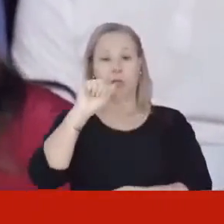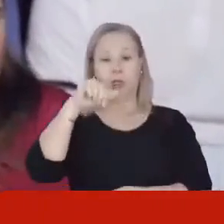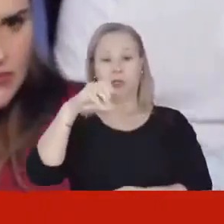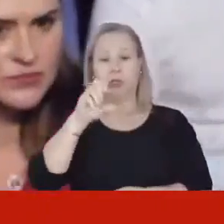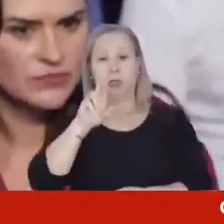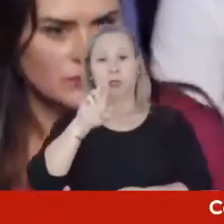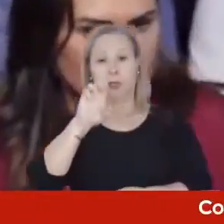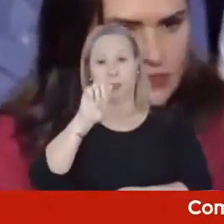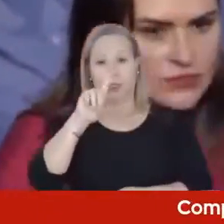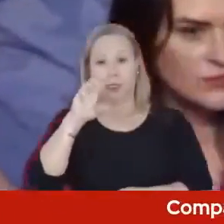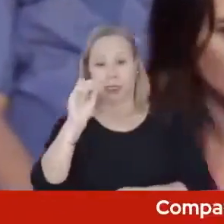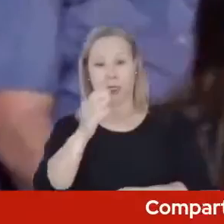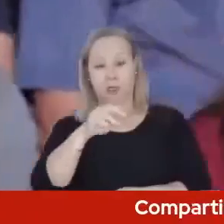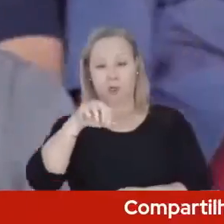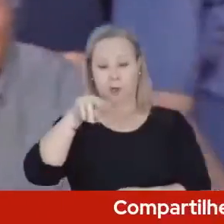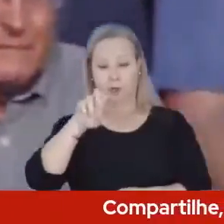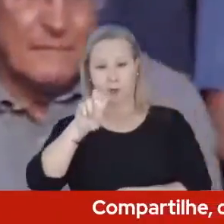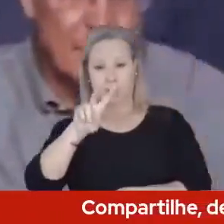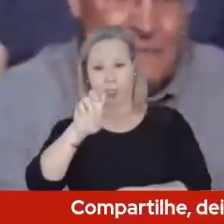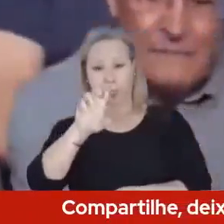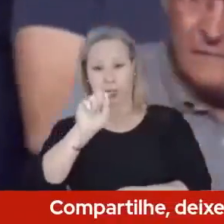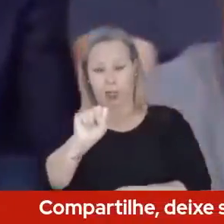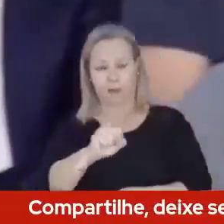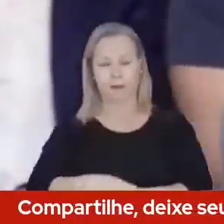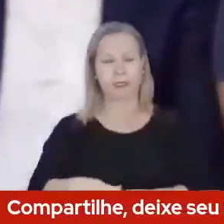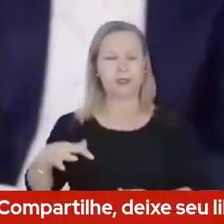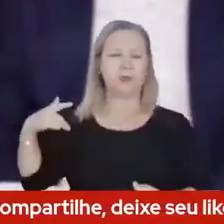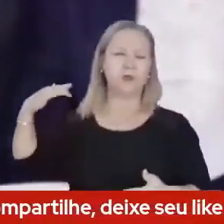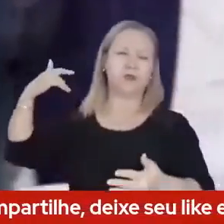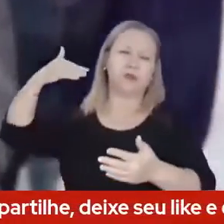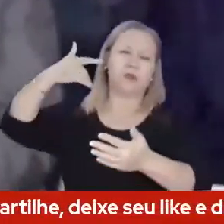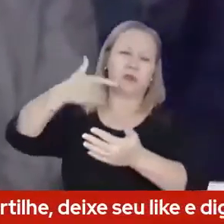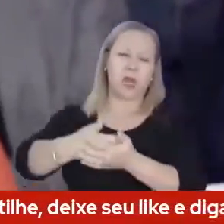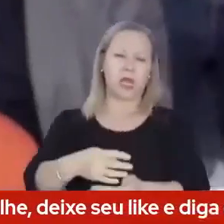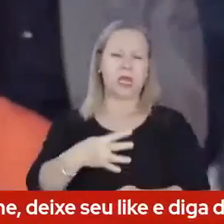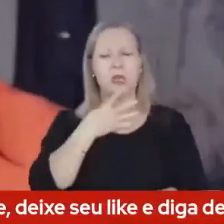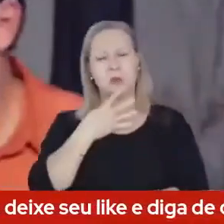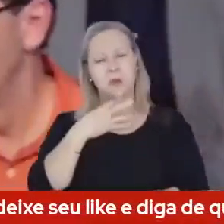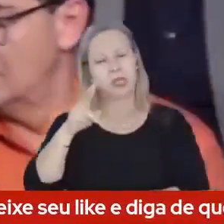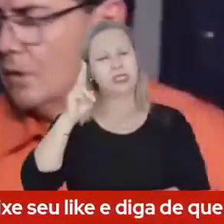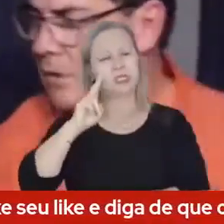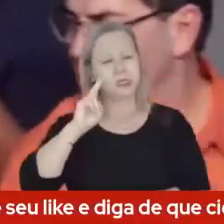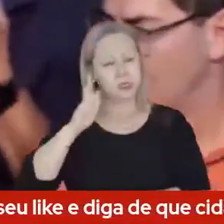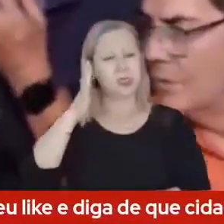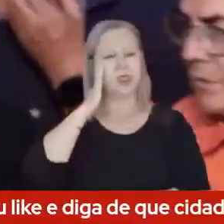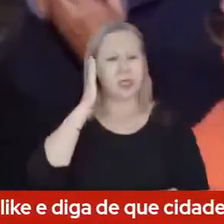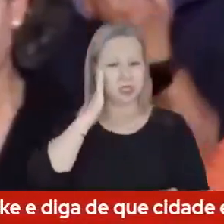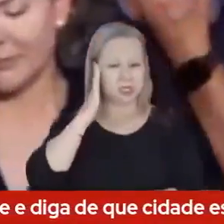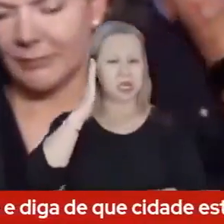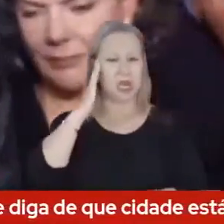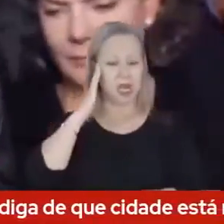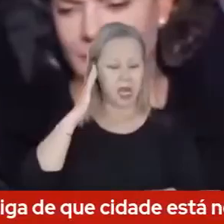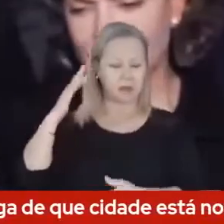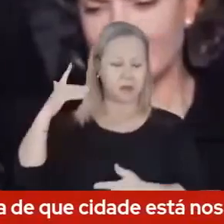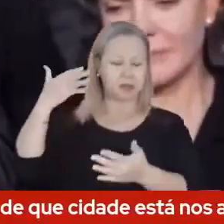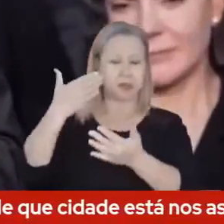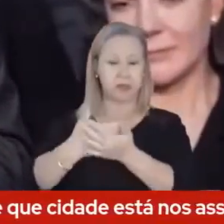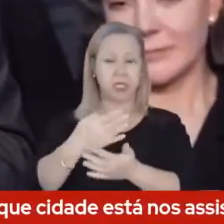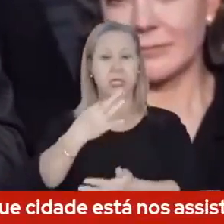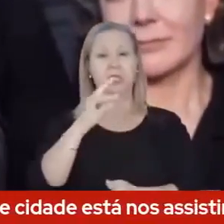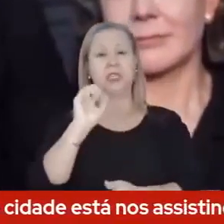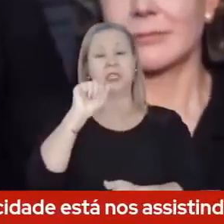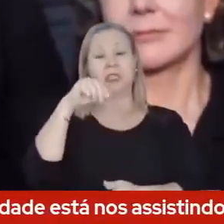República. Bem, de lá para cá, vocês conhecem a história. De lá para cá, o Tancredo morreu,